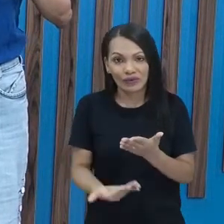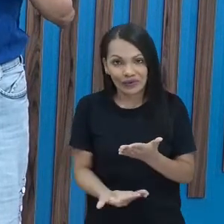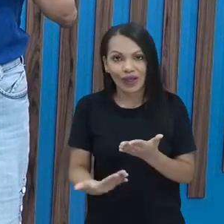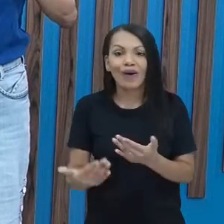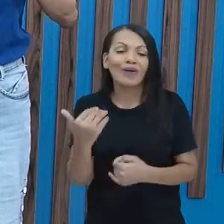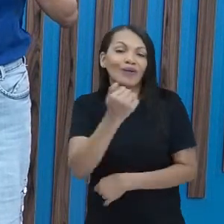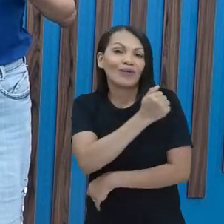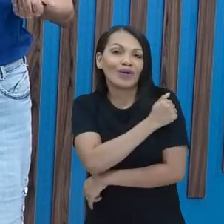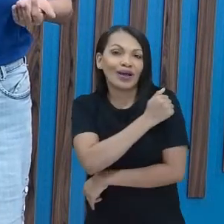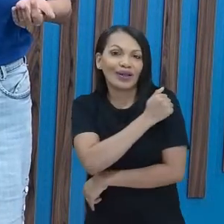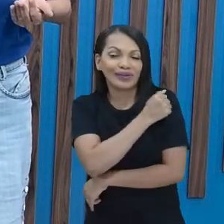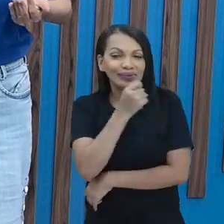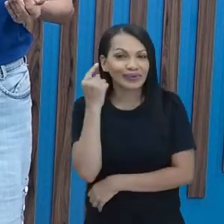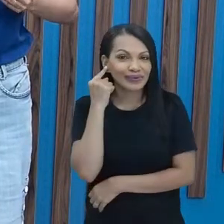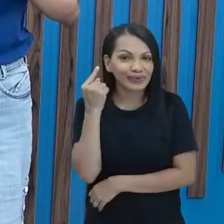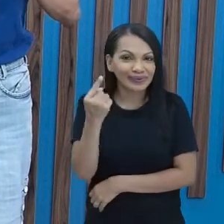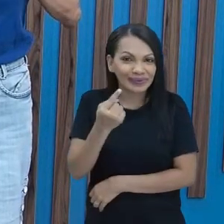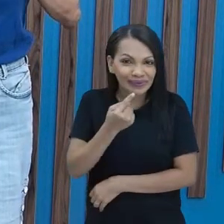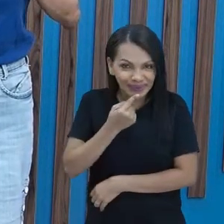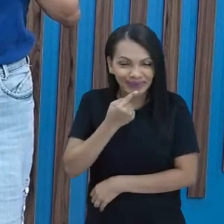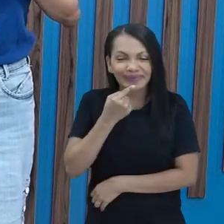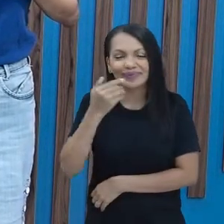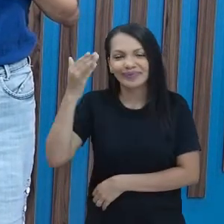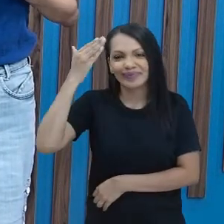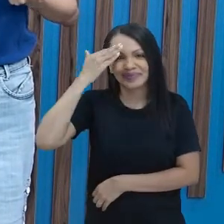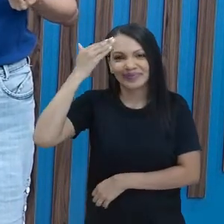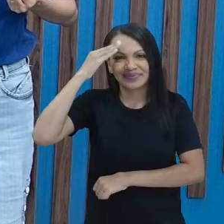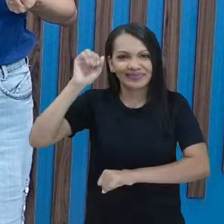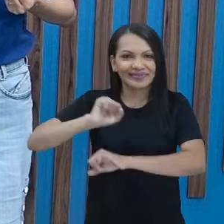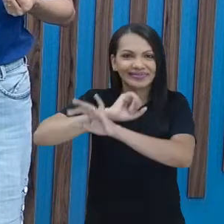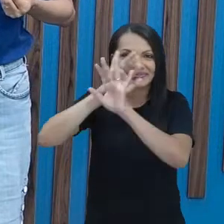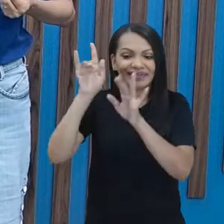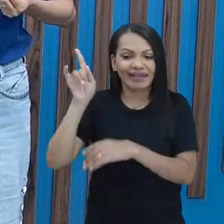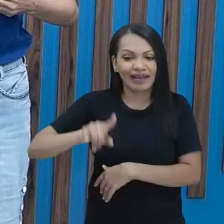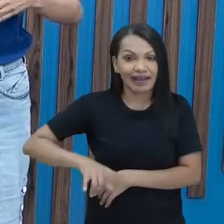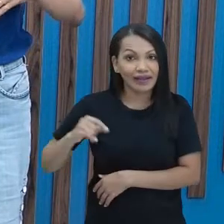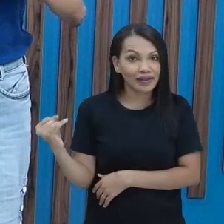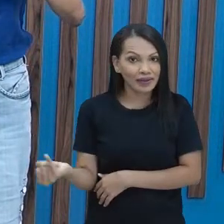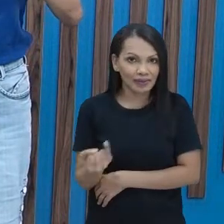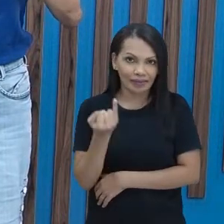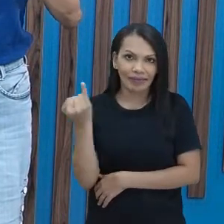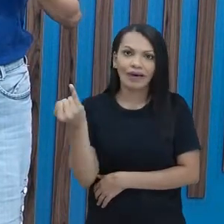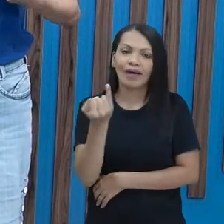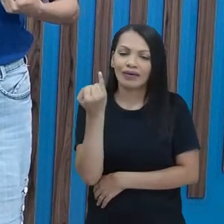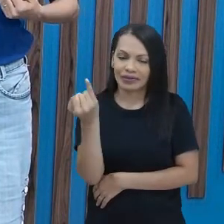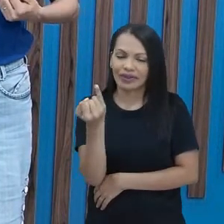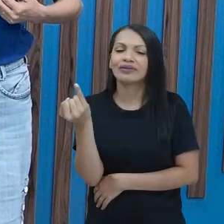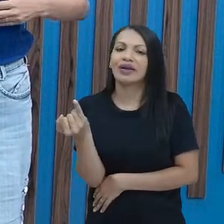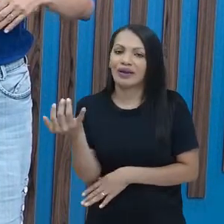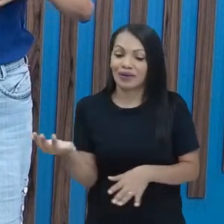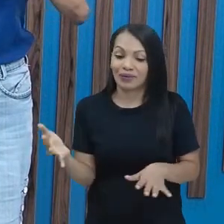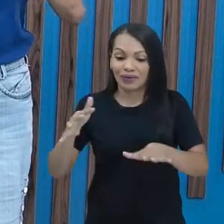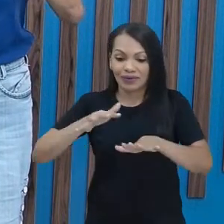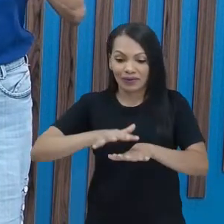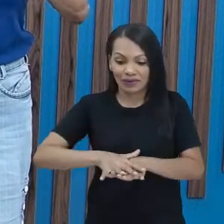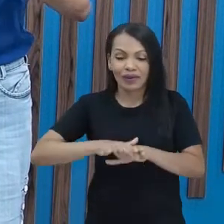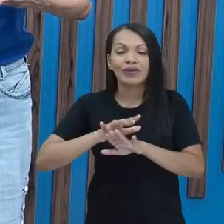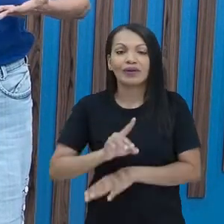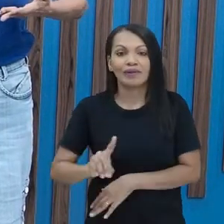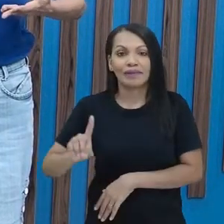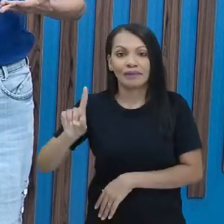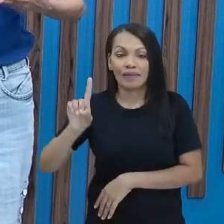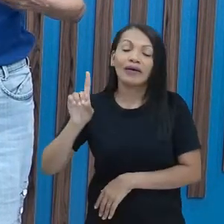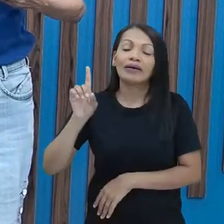inclui mais pessoas na nossa aula e isso é muito importante, não é? A inclusão das pessoas, mais